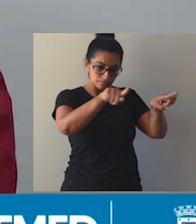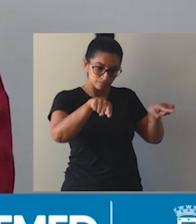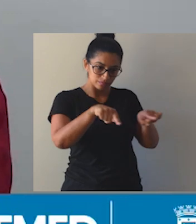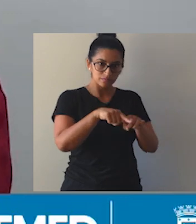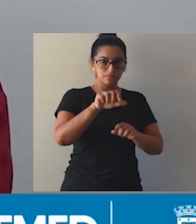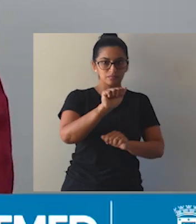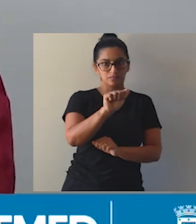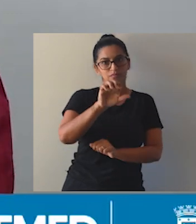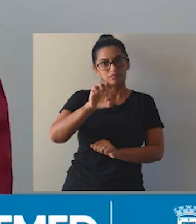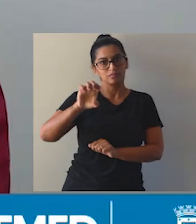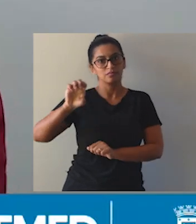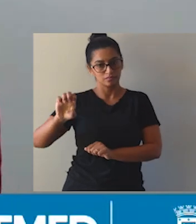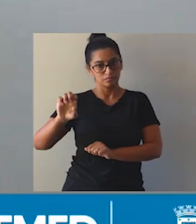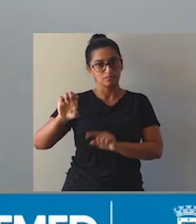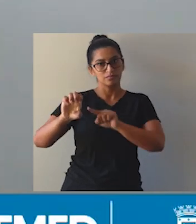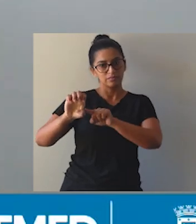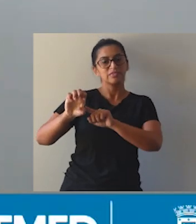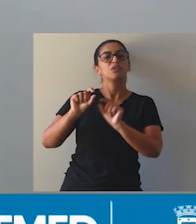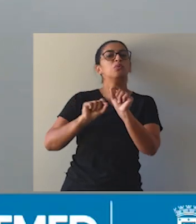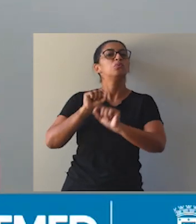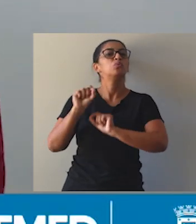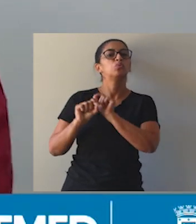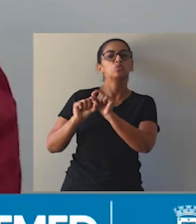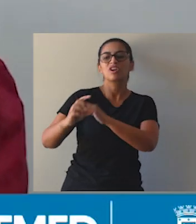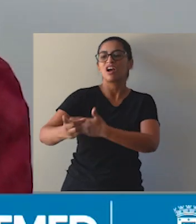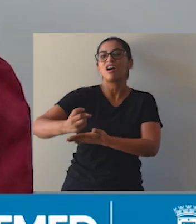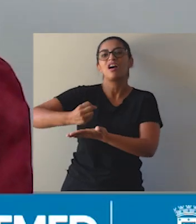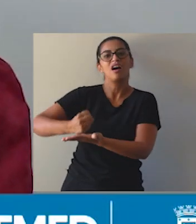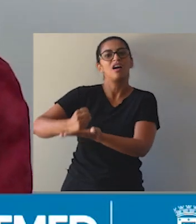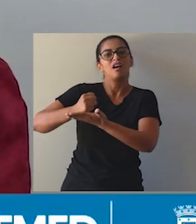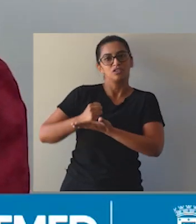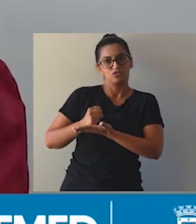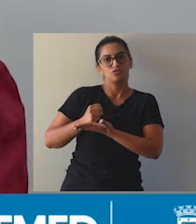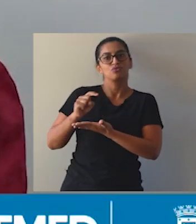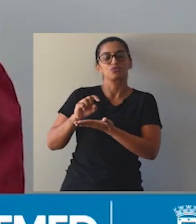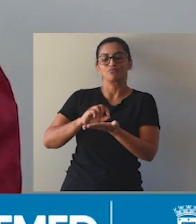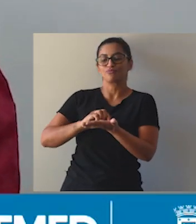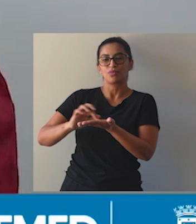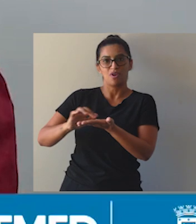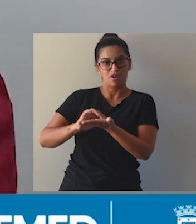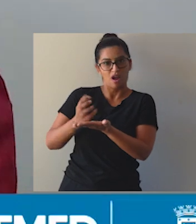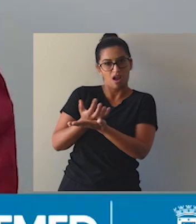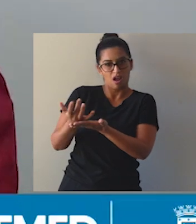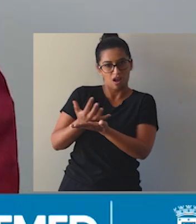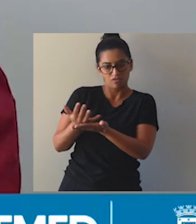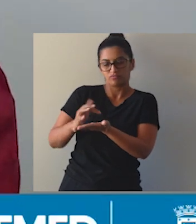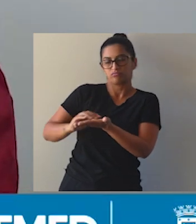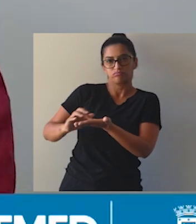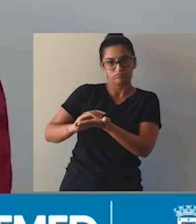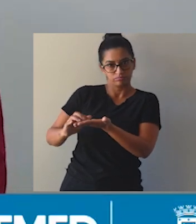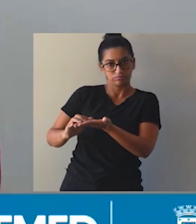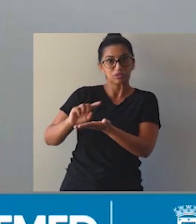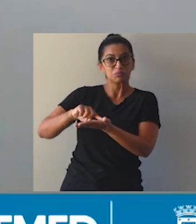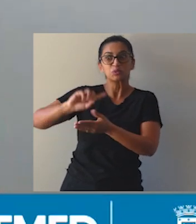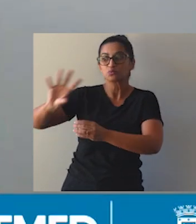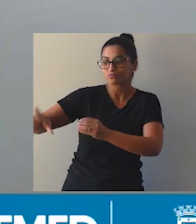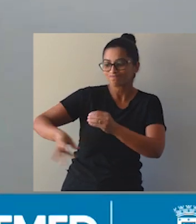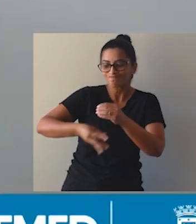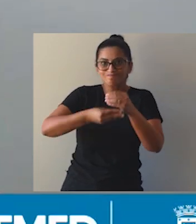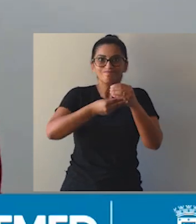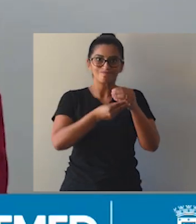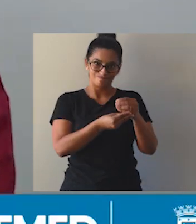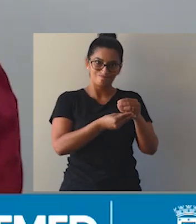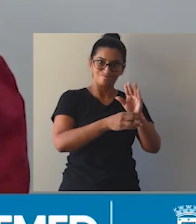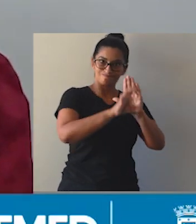visuais, alfabetização em braille, né, para complemento do que é trabalhado em sala de aula. Para a criança com